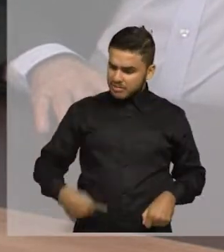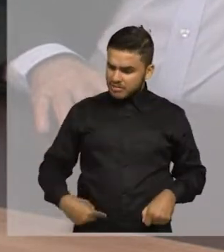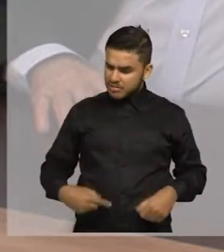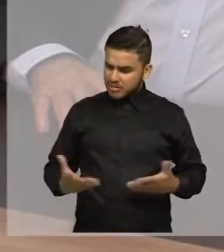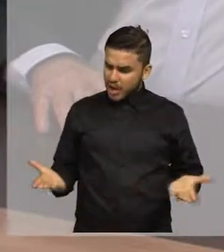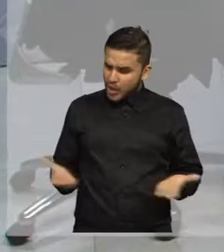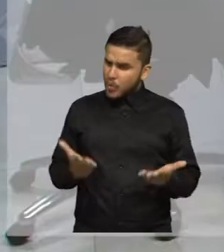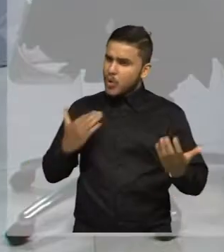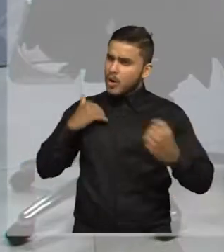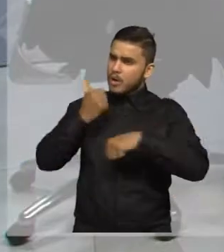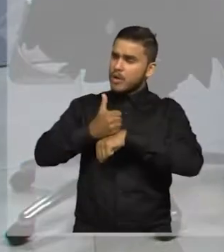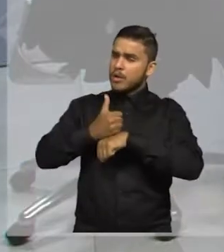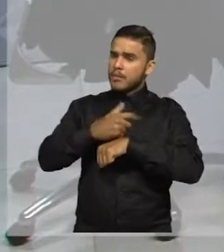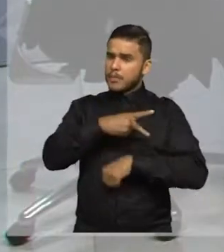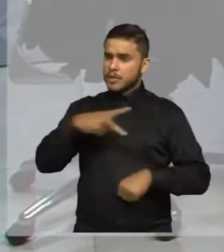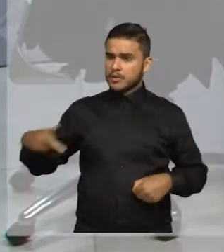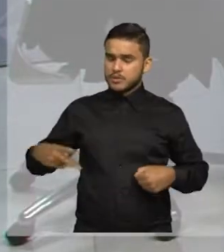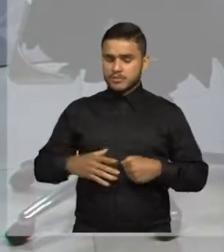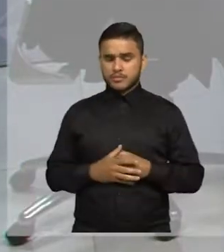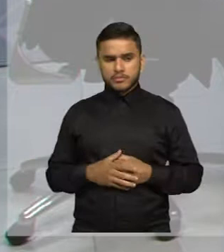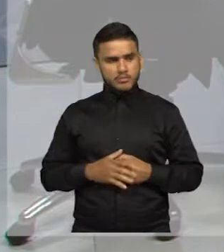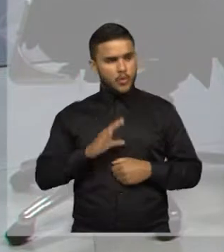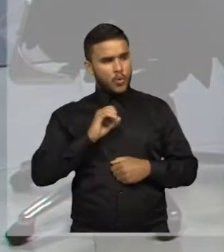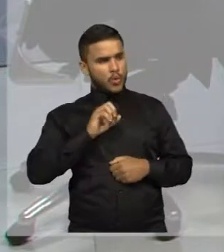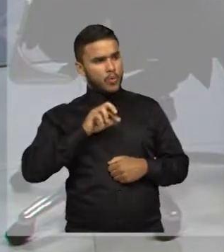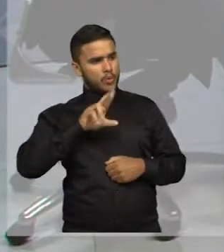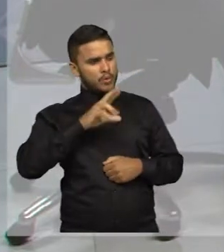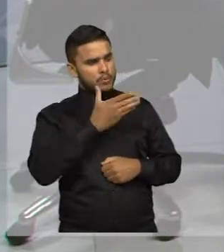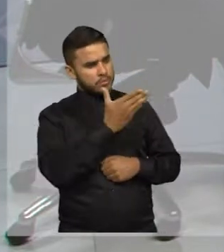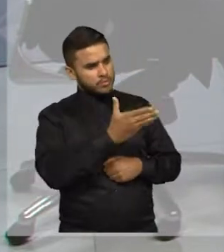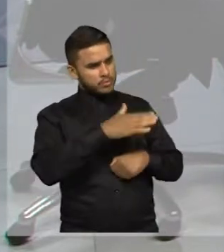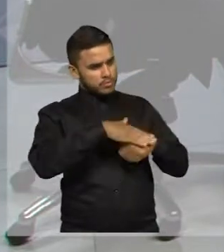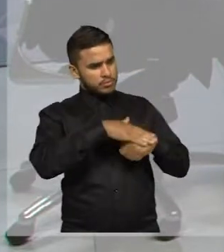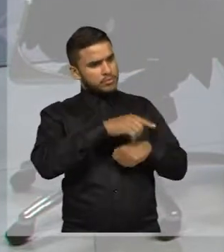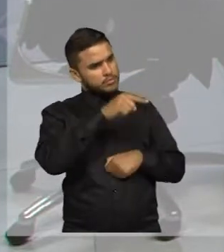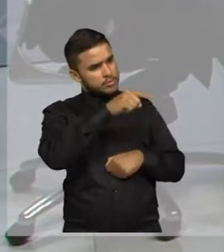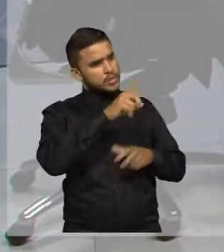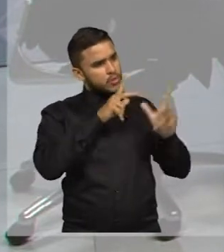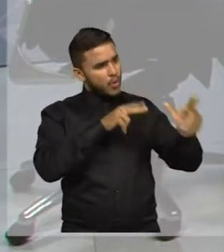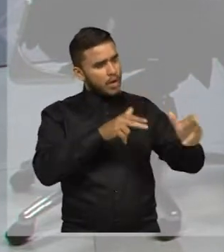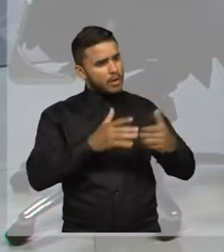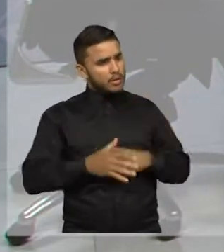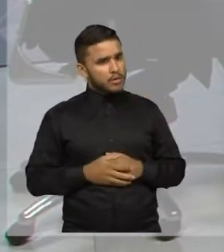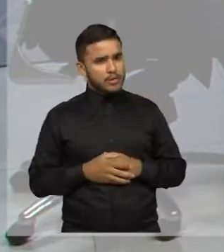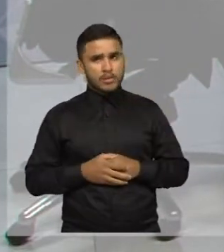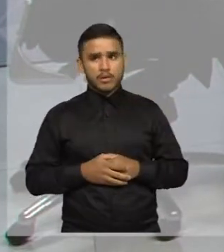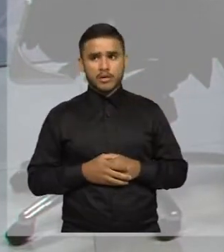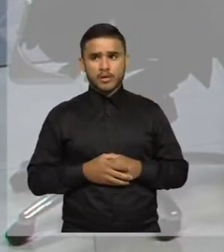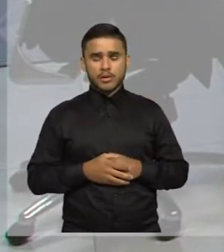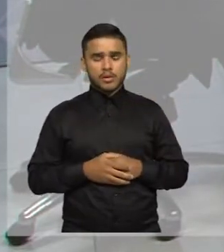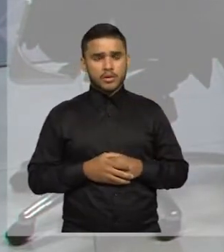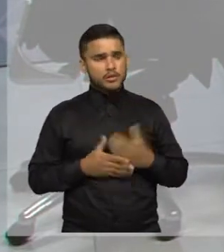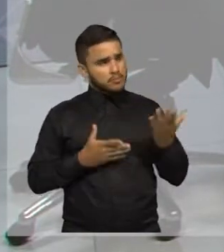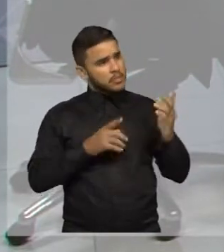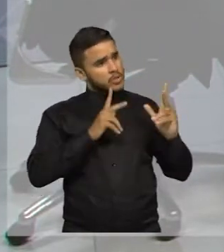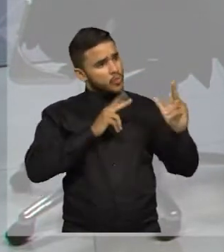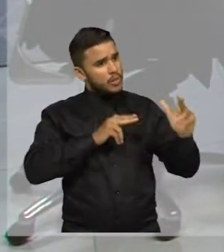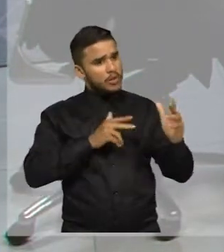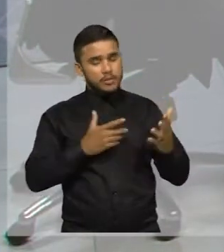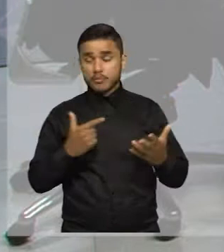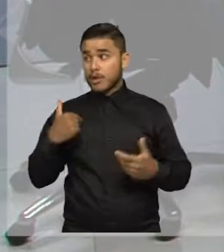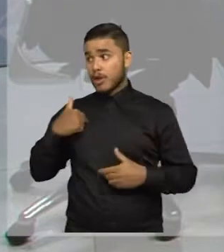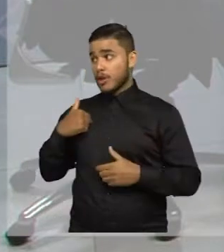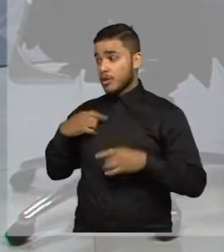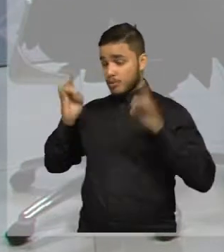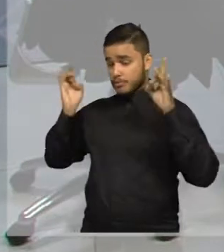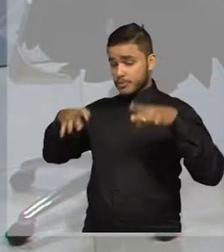à China, tendo sido eleito no Brasil. Aí o Collor retrucou, mas o senhor também foi. Foi a Cuba. Aí ele foi e disse,